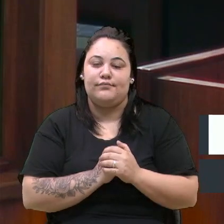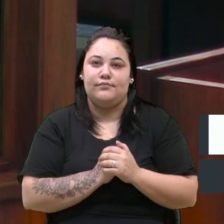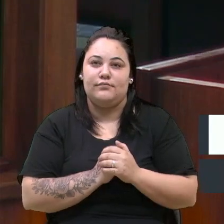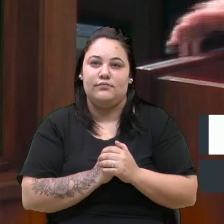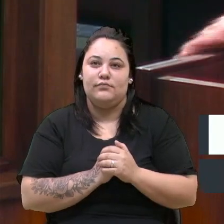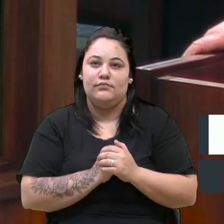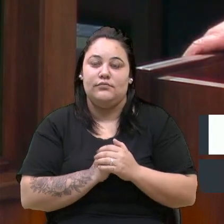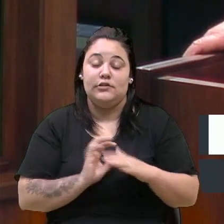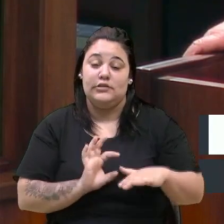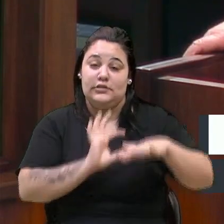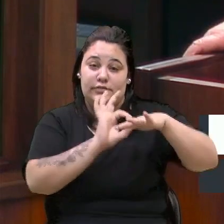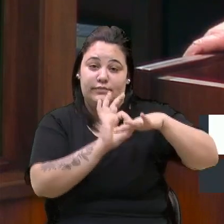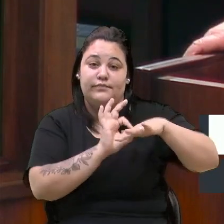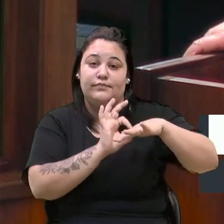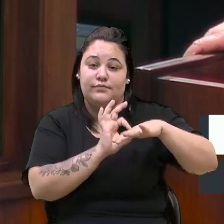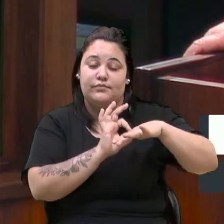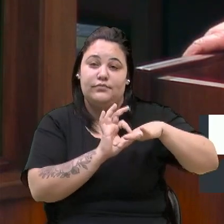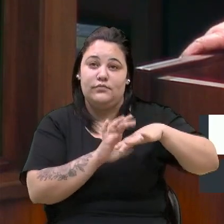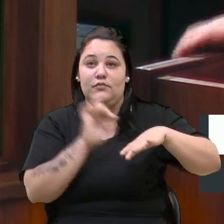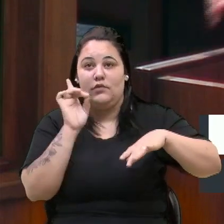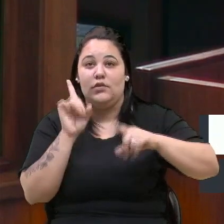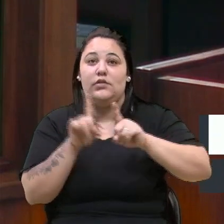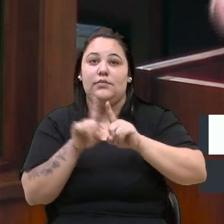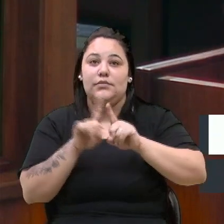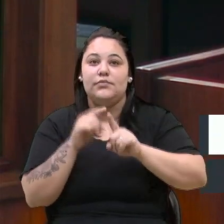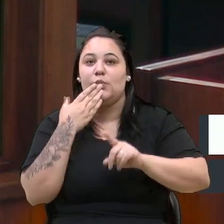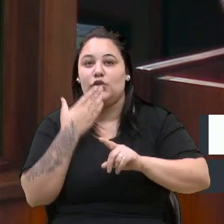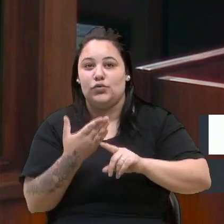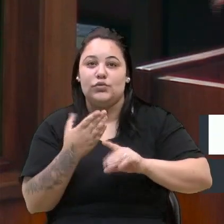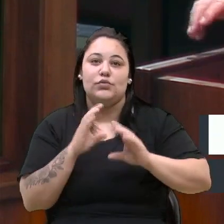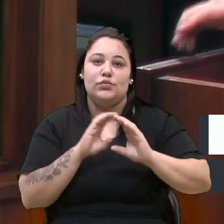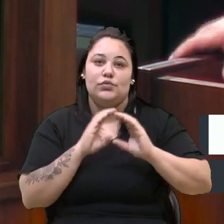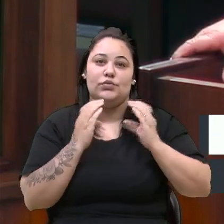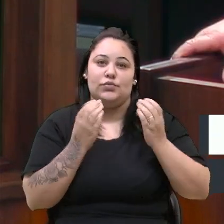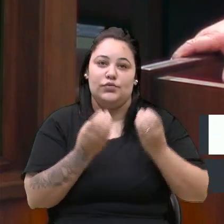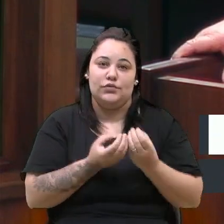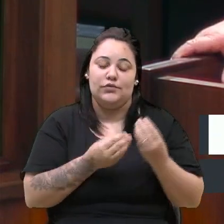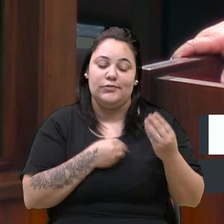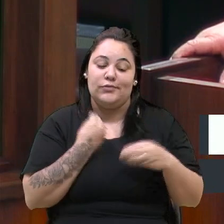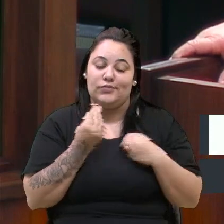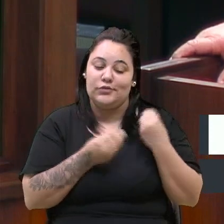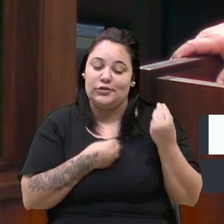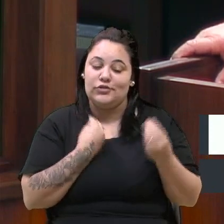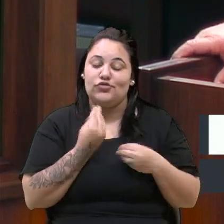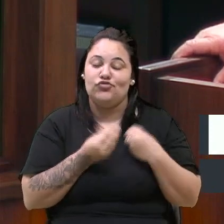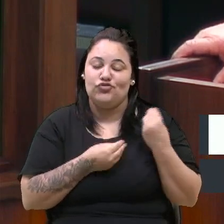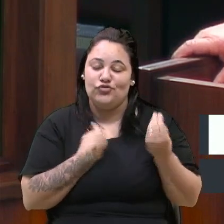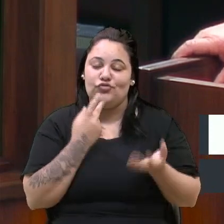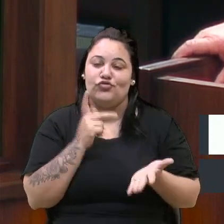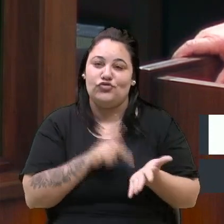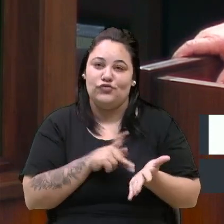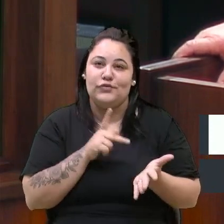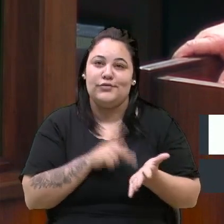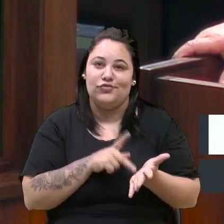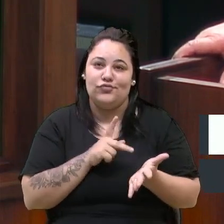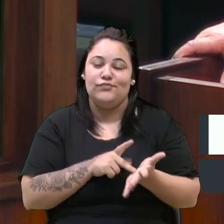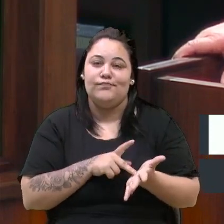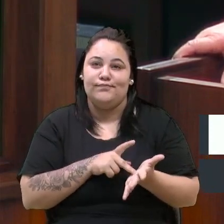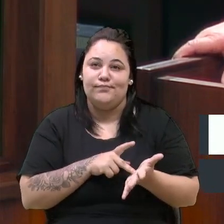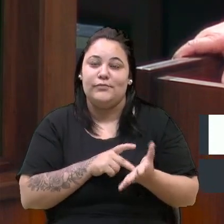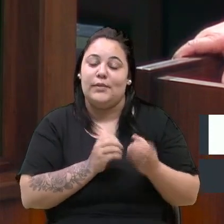das lideranças de lá, né? Como também da comunidade que estão sentindo na carne e na pele aquele serviço. Então,